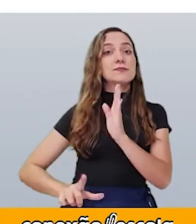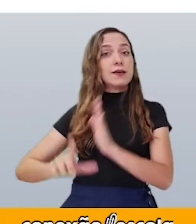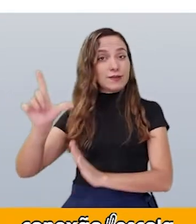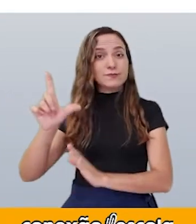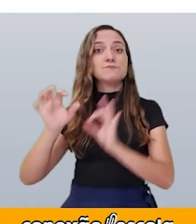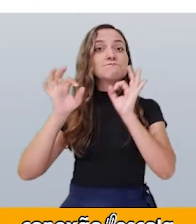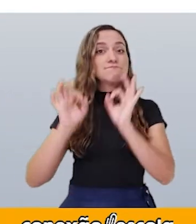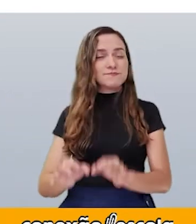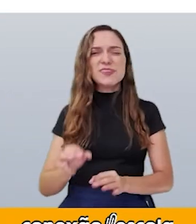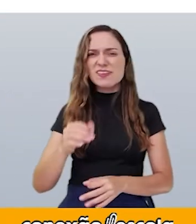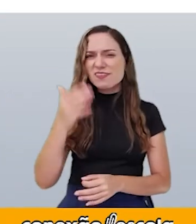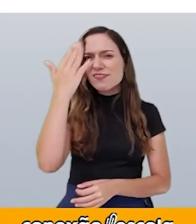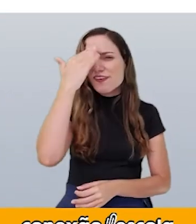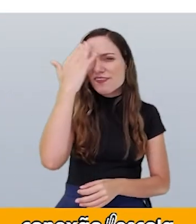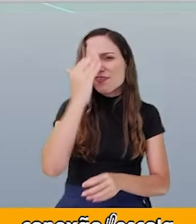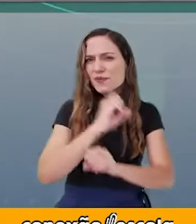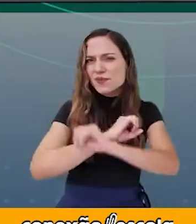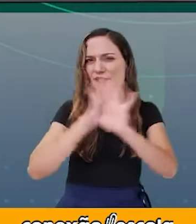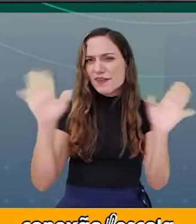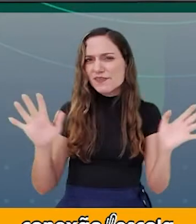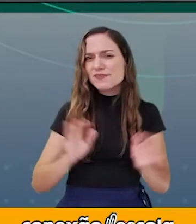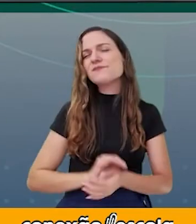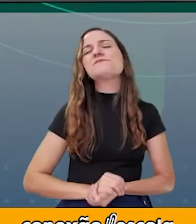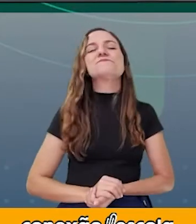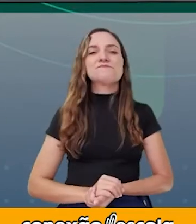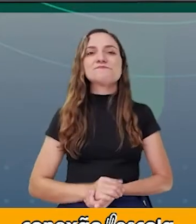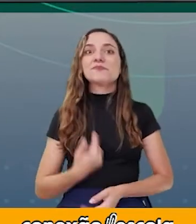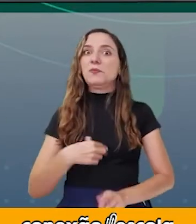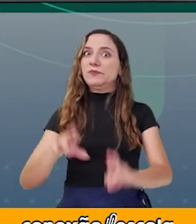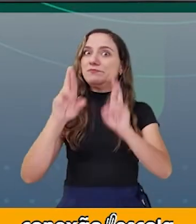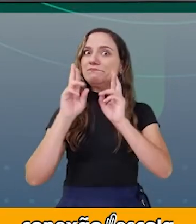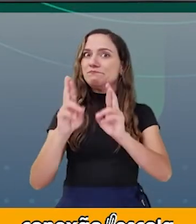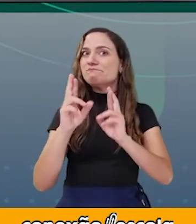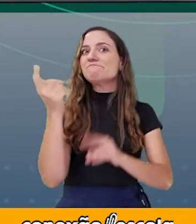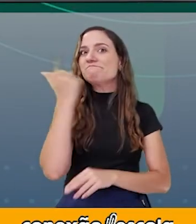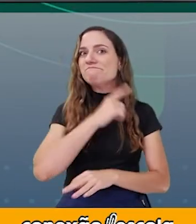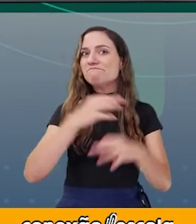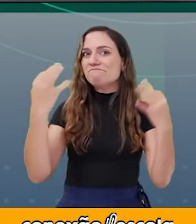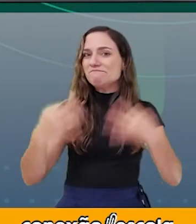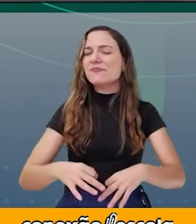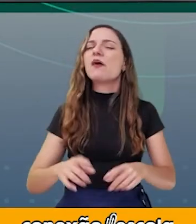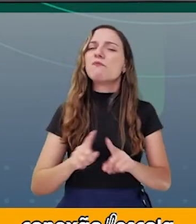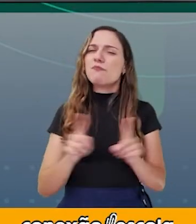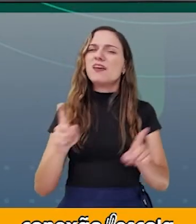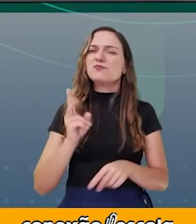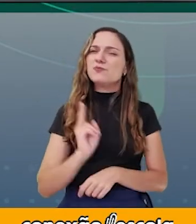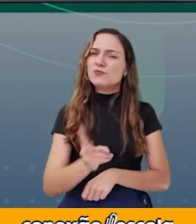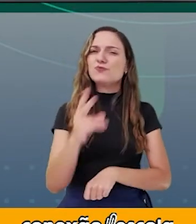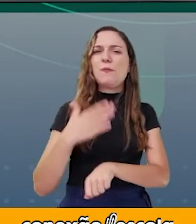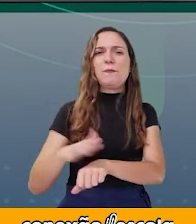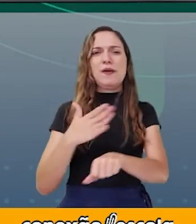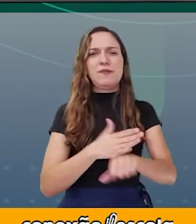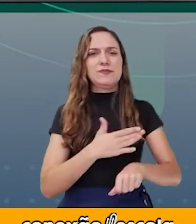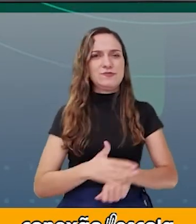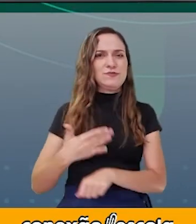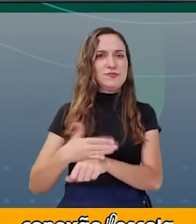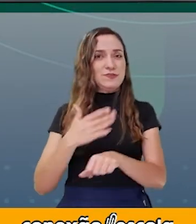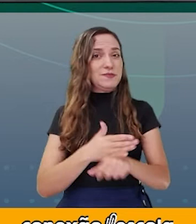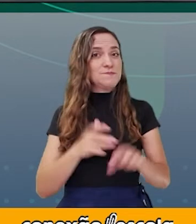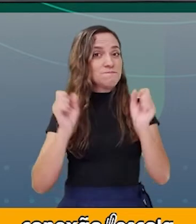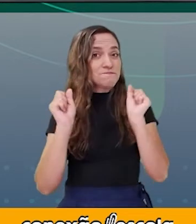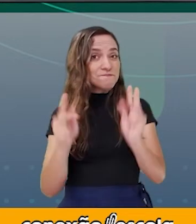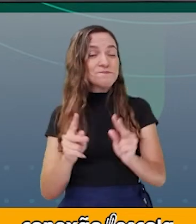litros. Compreendeu? Eu espero que sim, mas ainda vamos continuar testando os